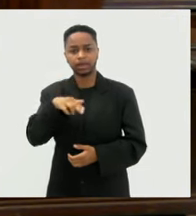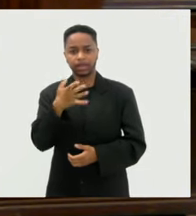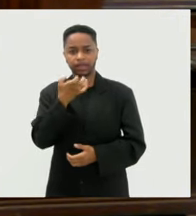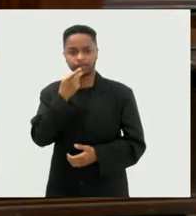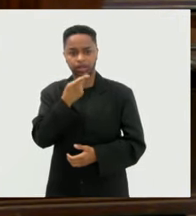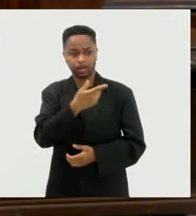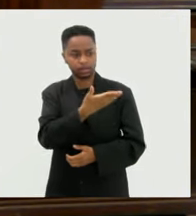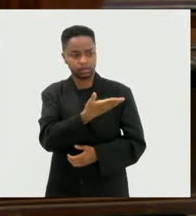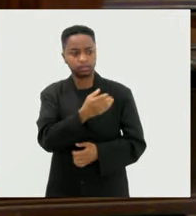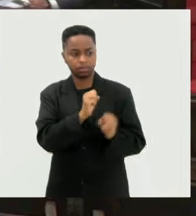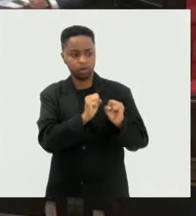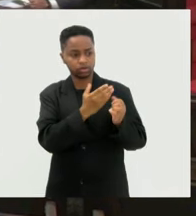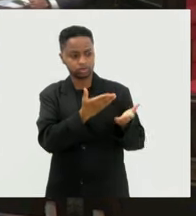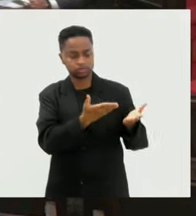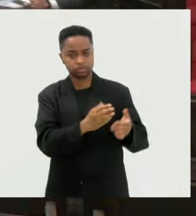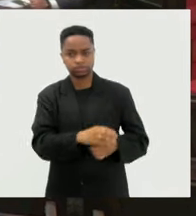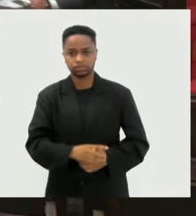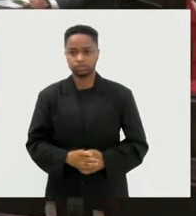deputada.